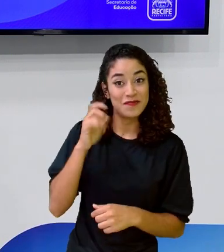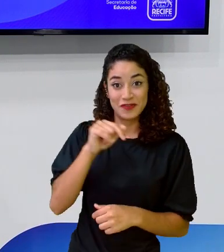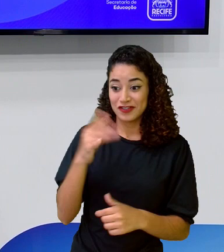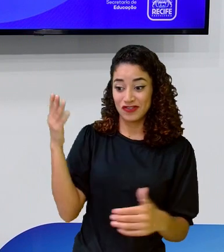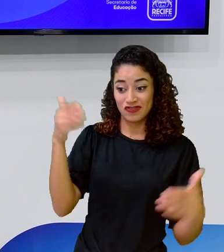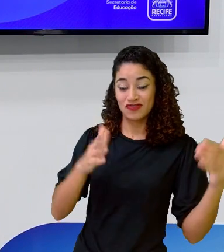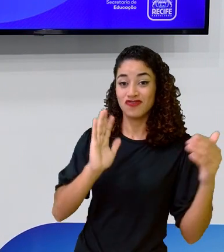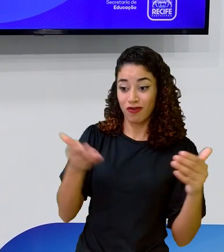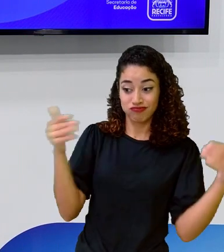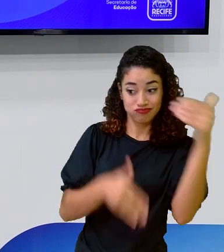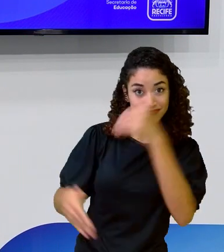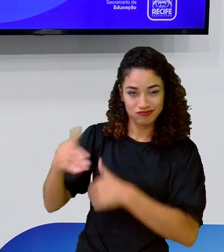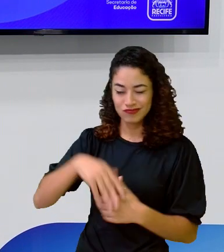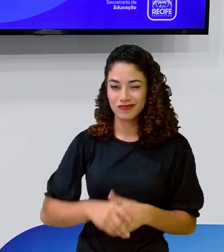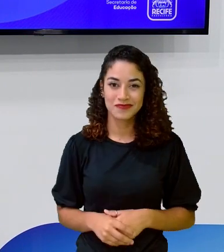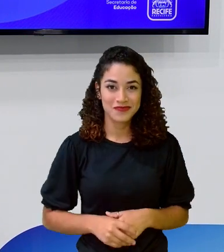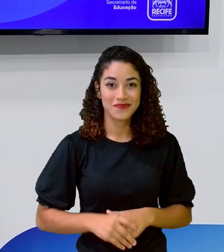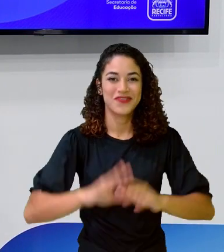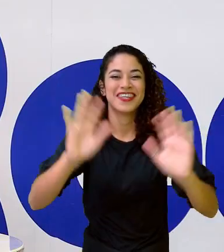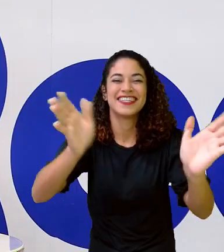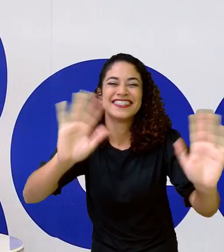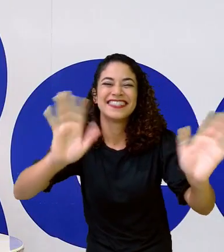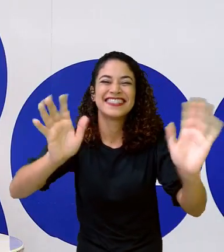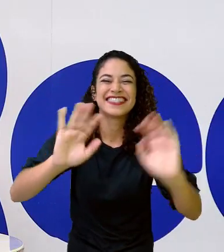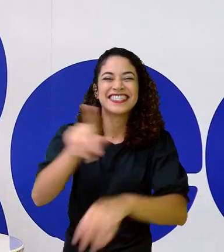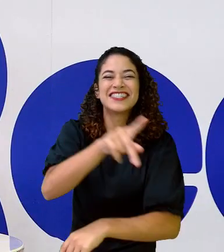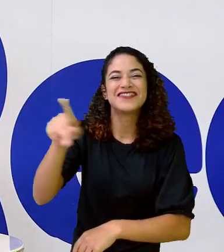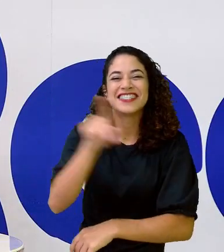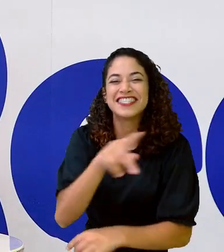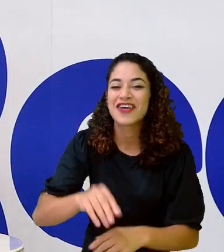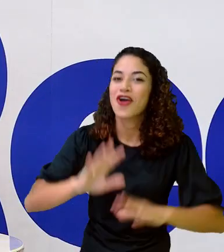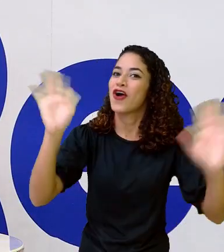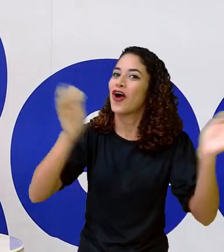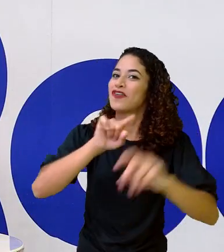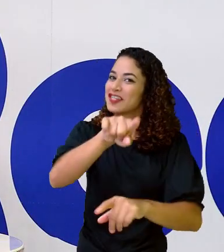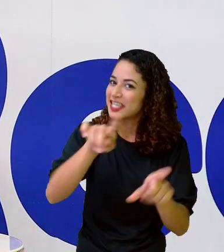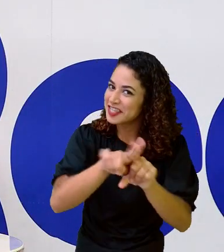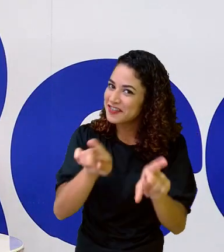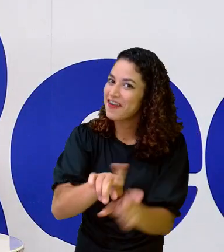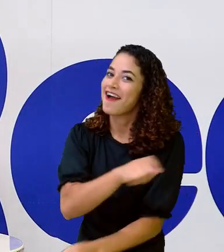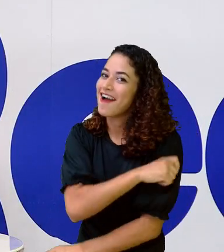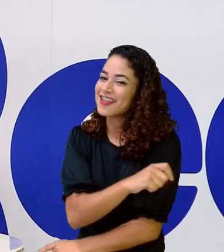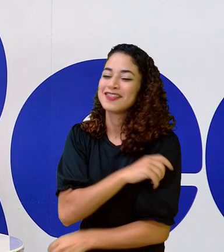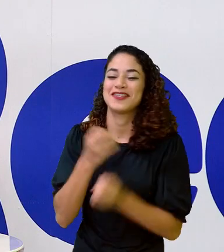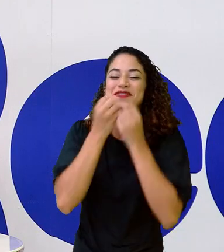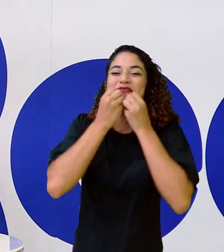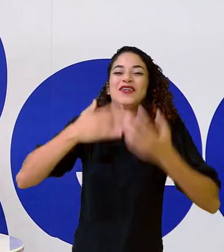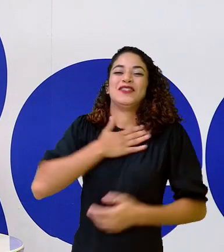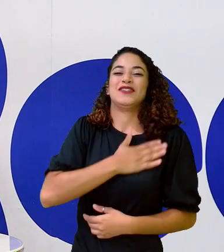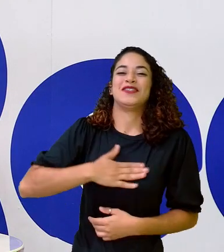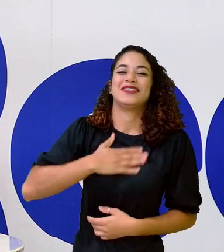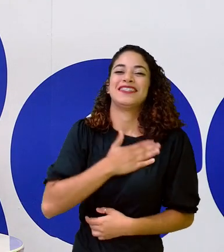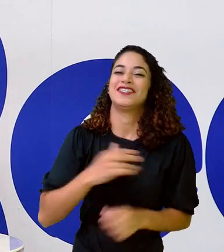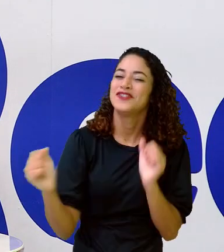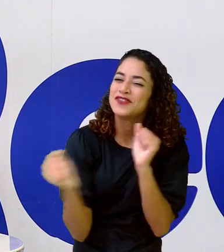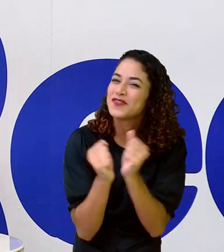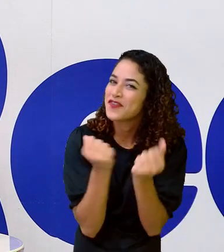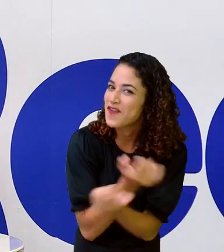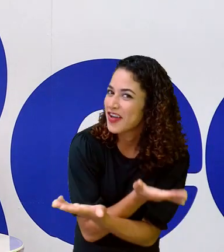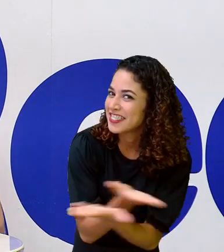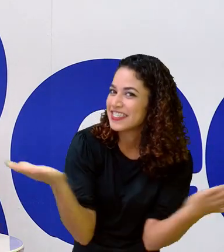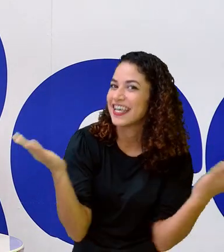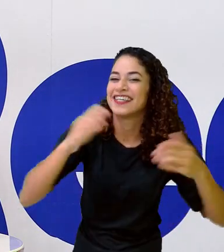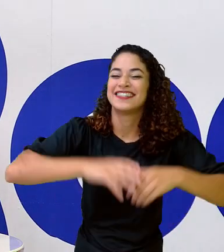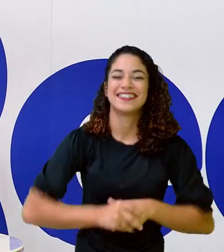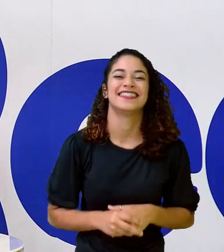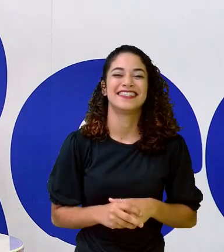estão conectados aqui com a gente. Olá, professora Eli. Olá, estudantes. É sempre um prazer estar aqui juntinho com